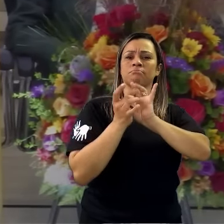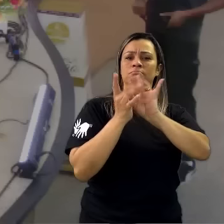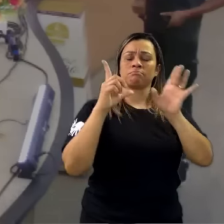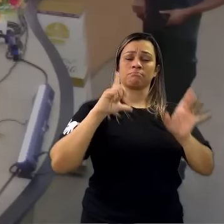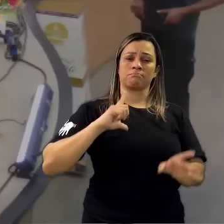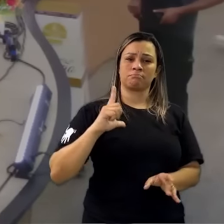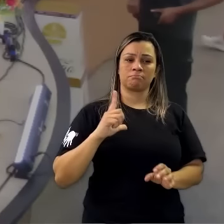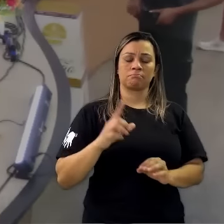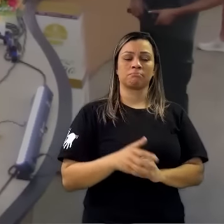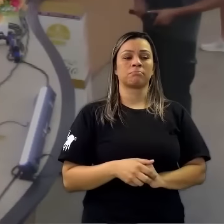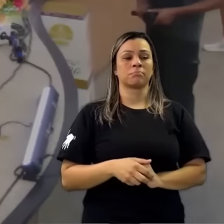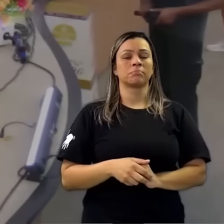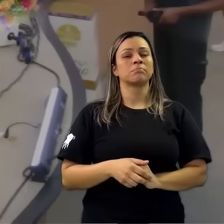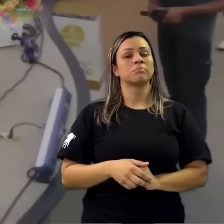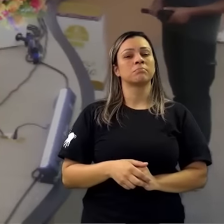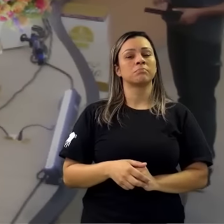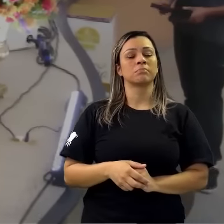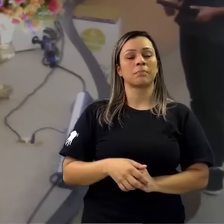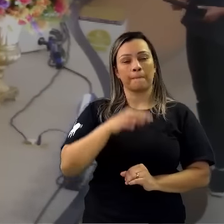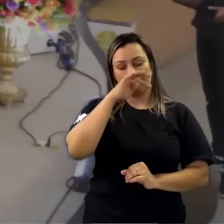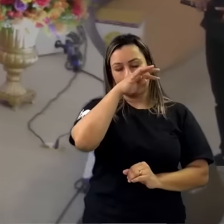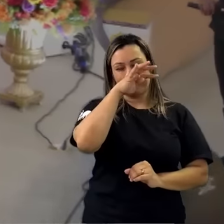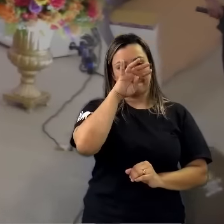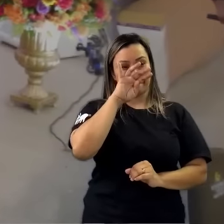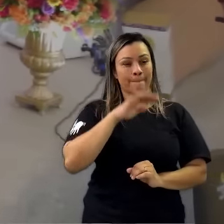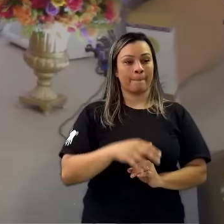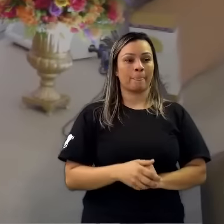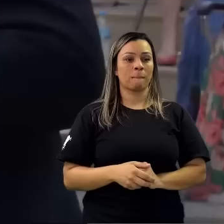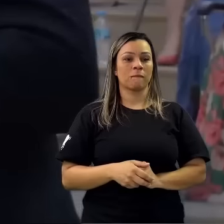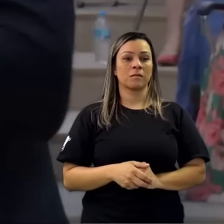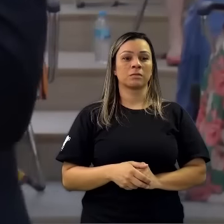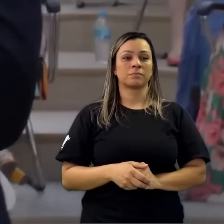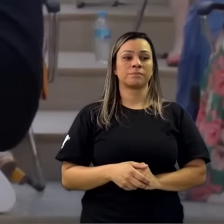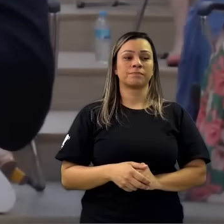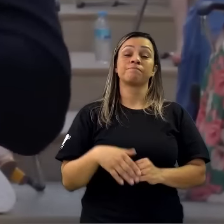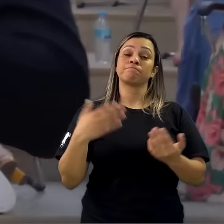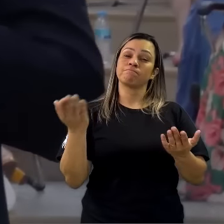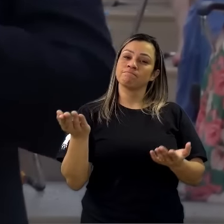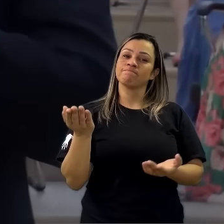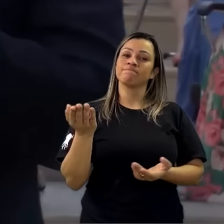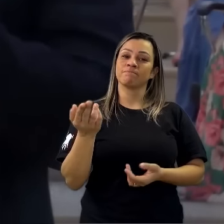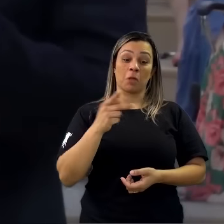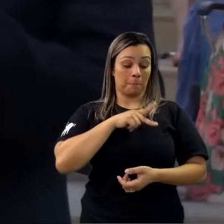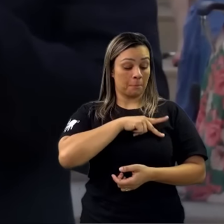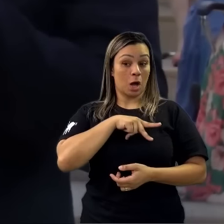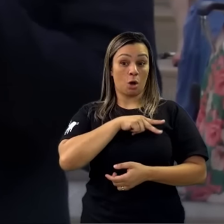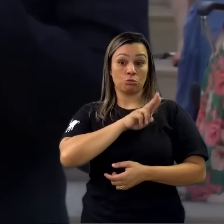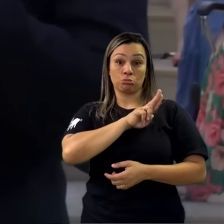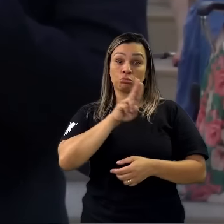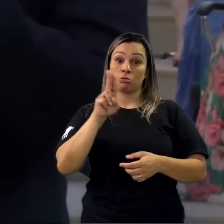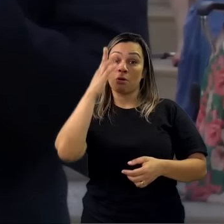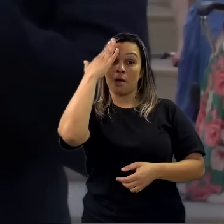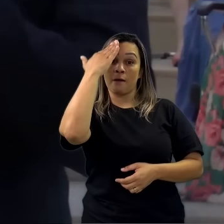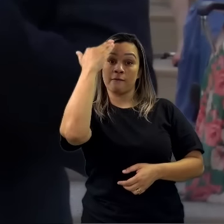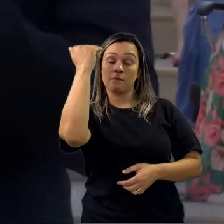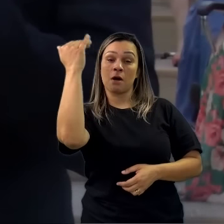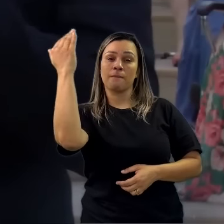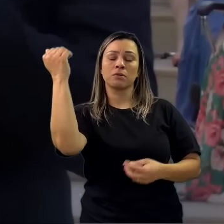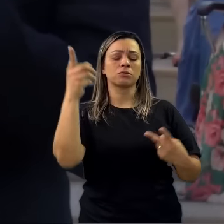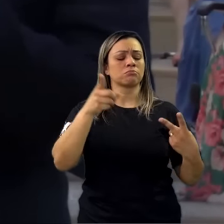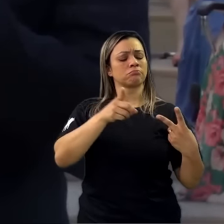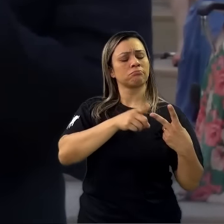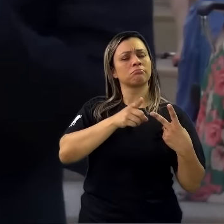um homem que Deus Usou dessa forma Qual é o culto que você não vai ouvir falar dele agora eu vou encontrar partida aqui com as do horário e Barnabé